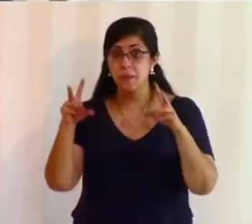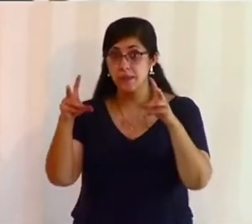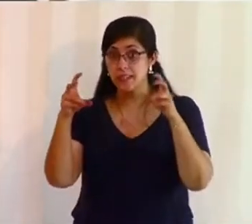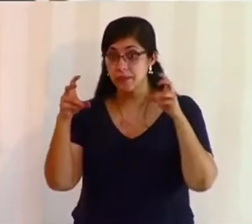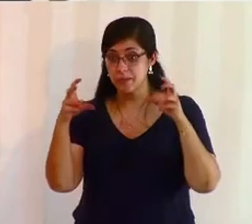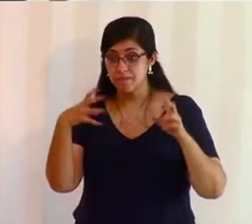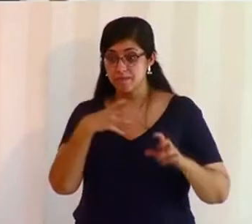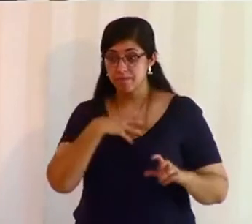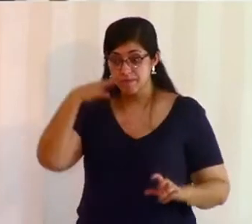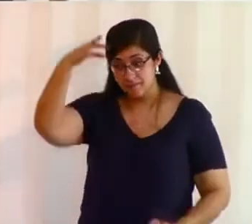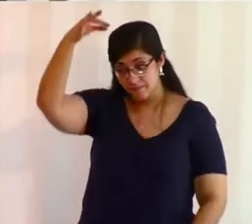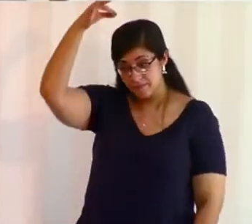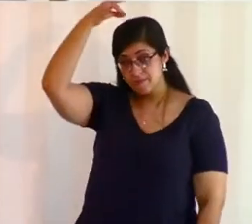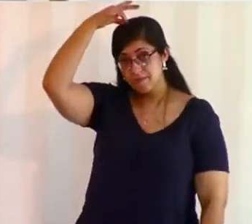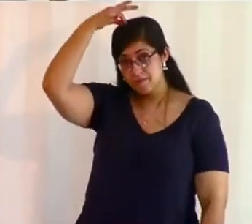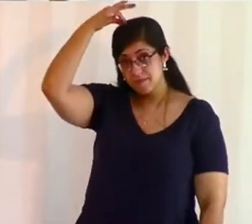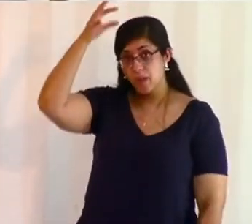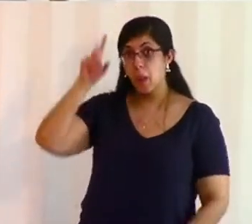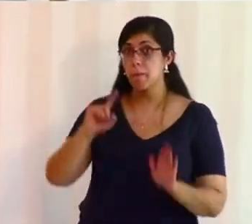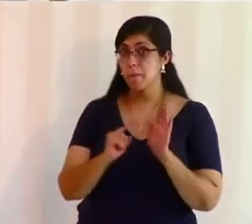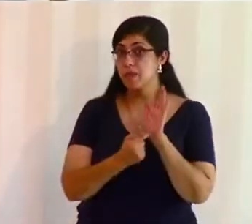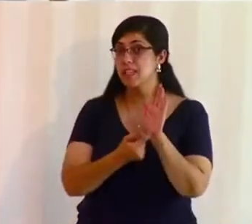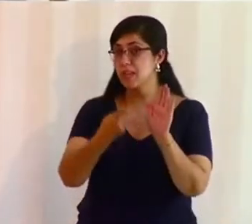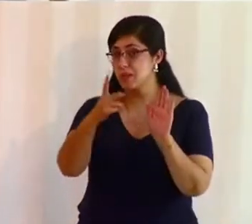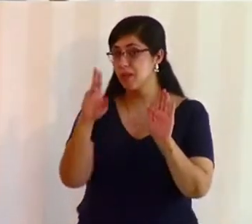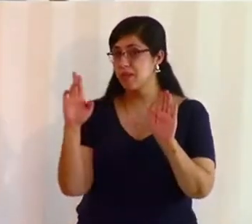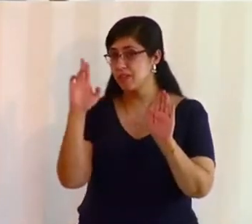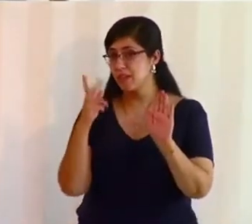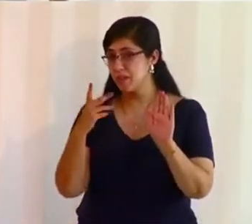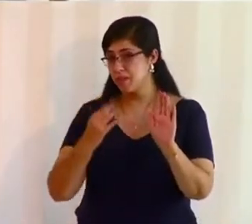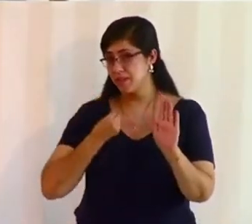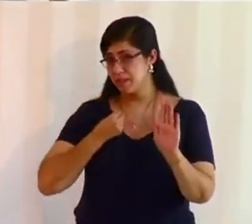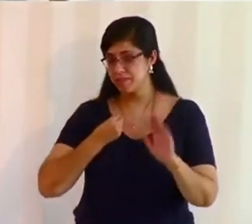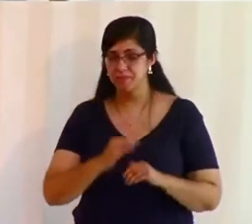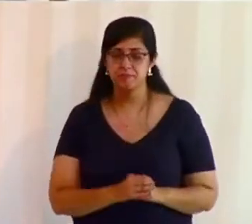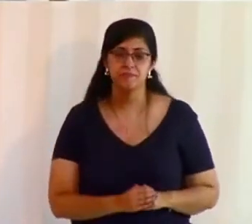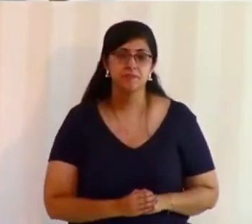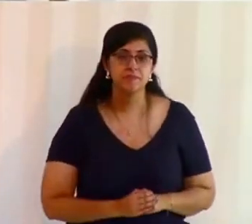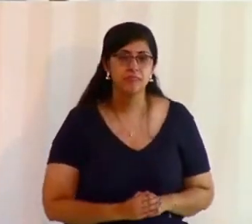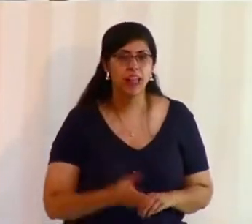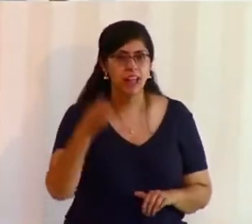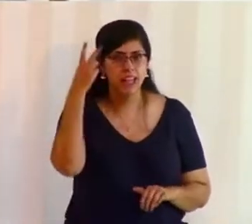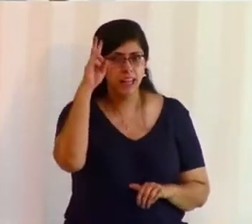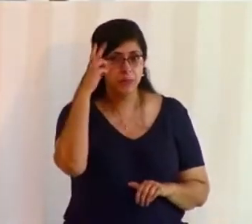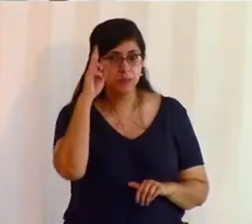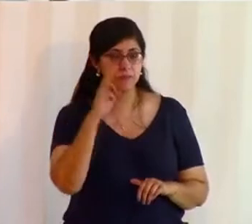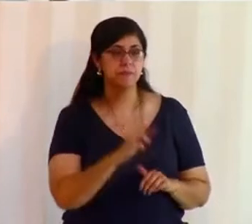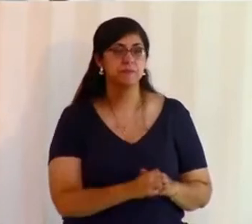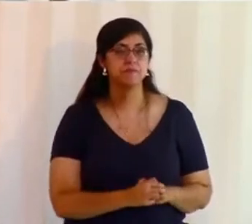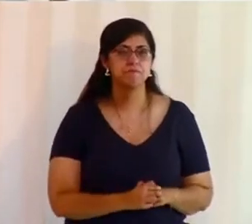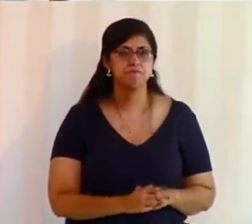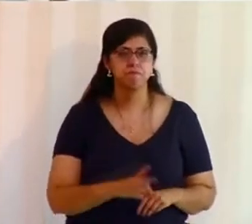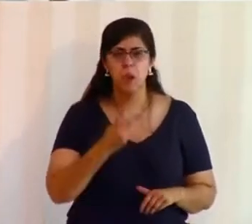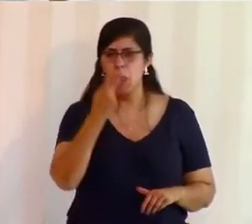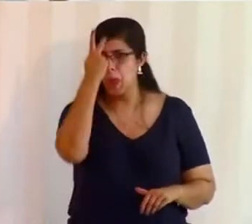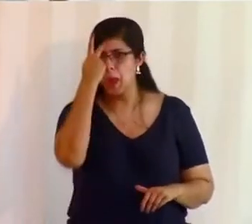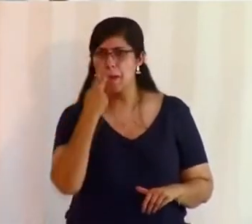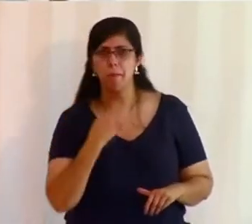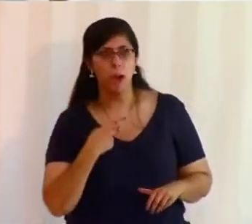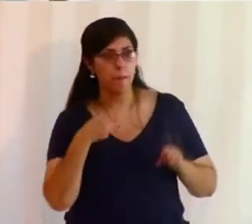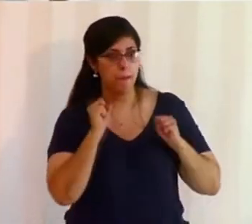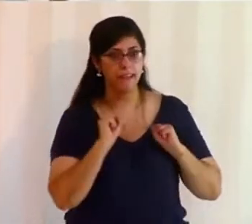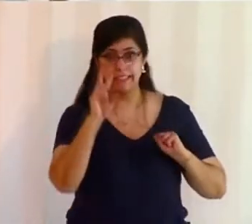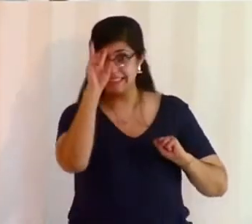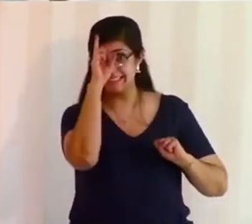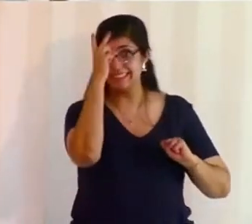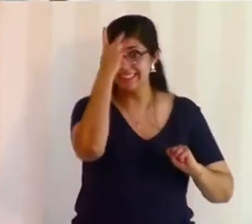Santo e peça para Ele mostrar onde Ele quer te usar. Lembre-se, você não tem poder de salvar ninguém, é